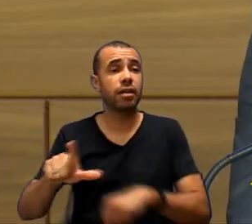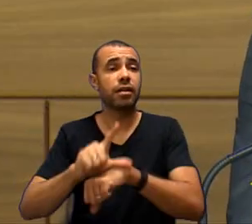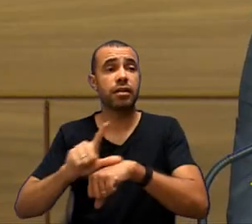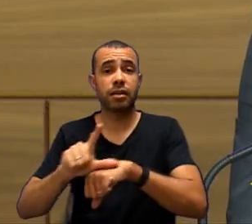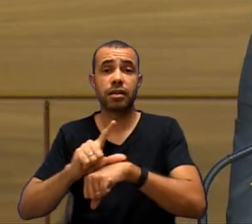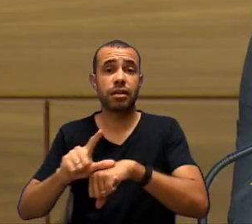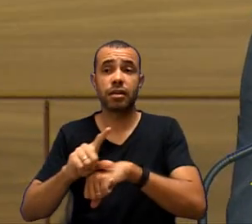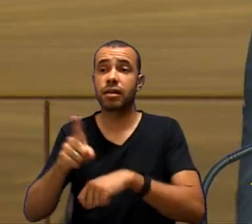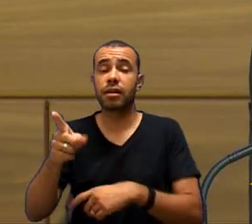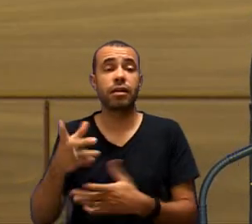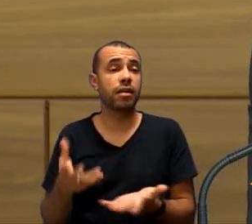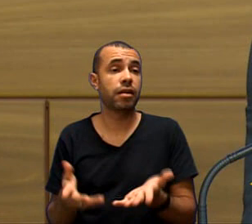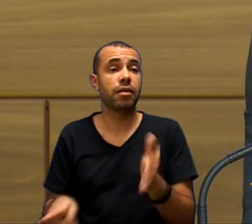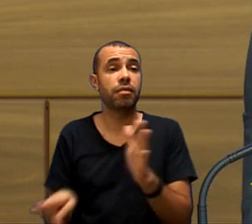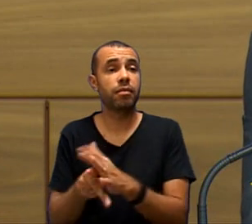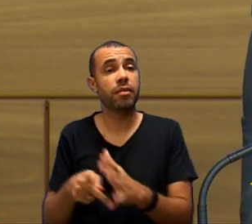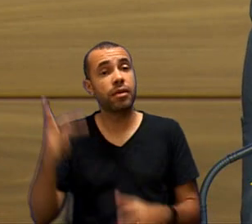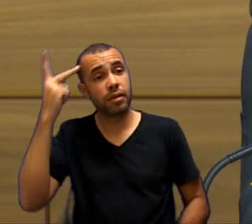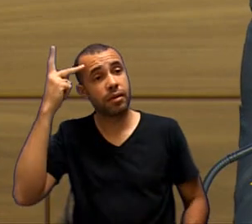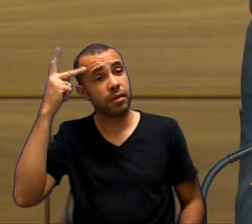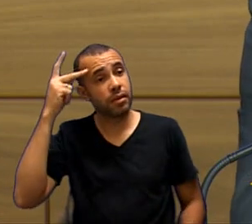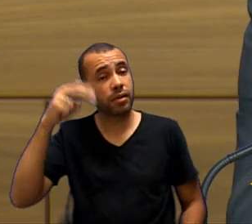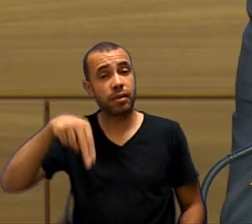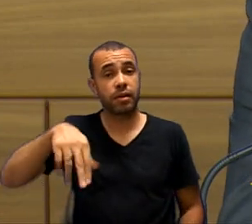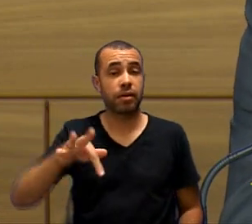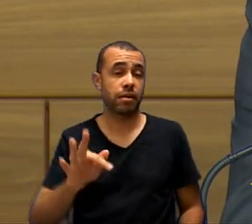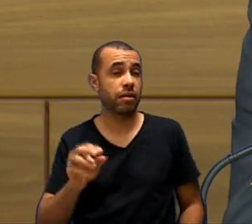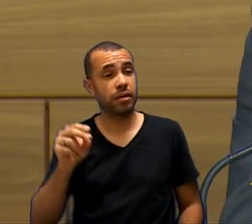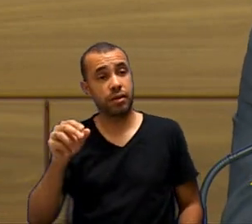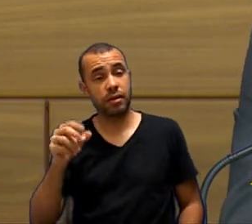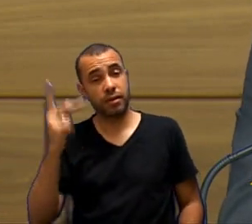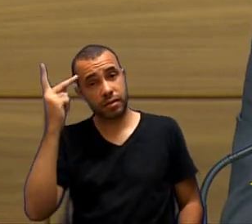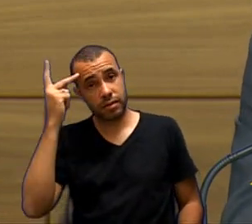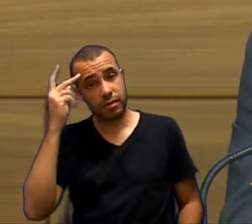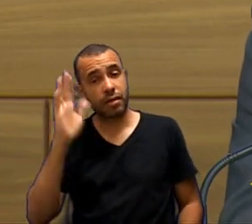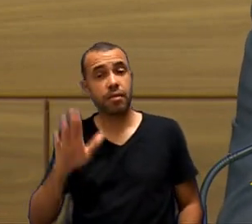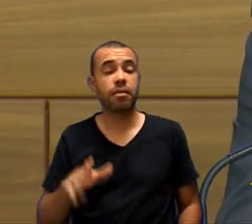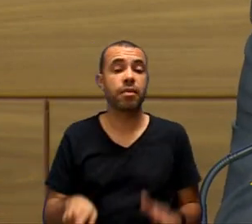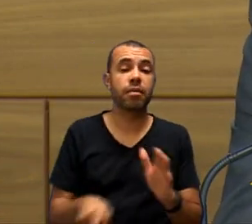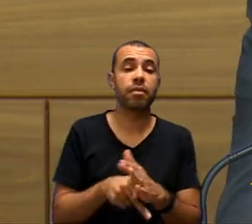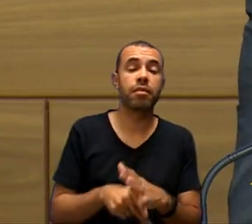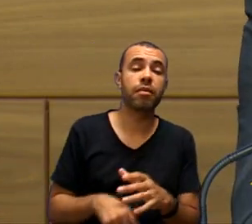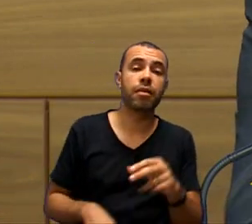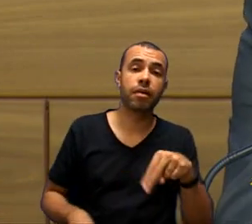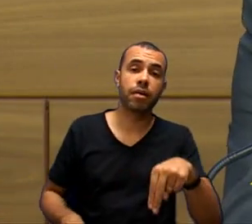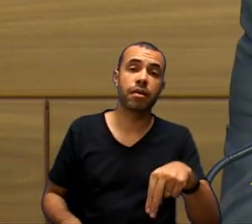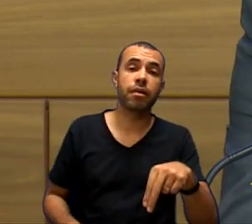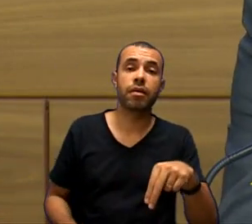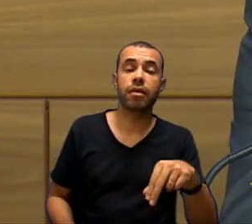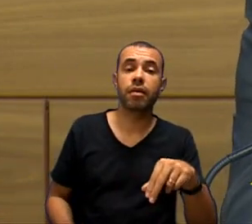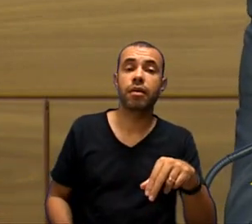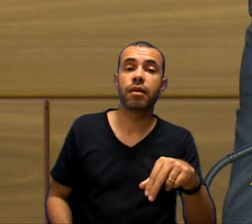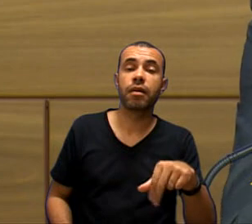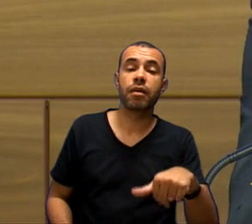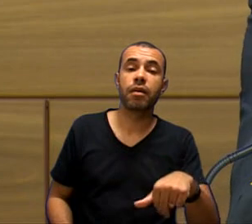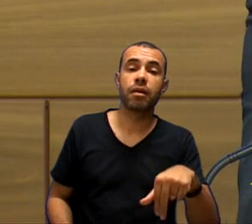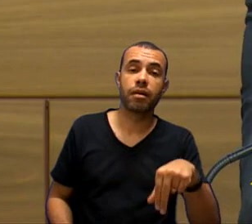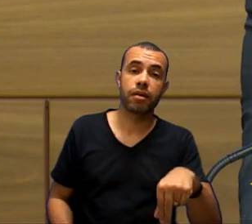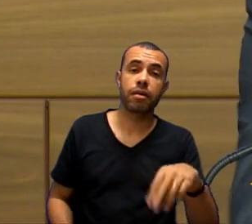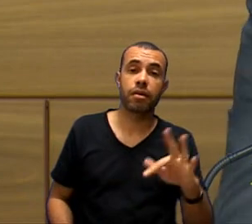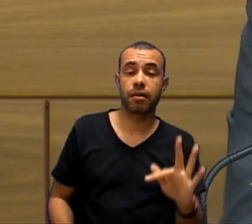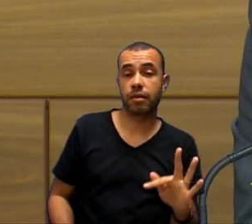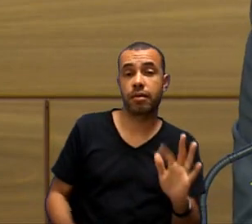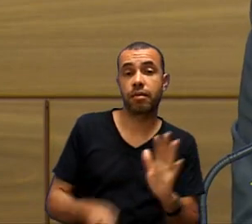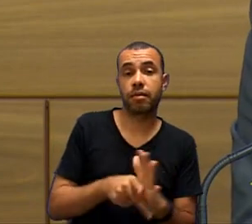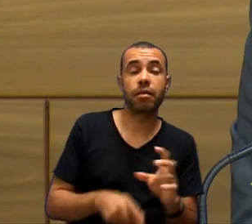fiscal paulista, porque ele é de consumo. E o que eu faço para participar da nota fiscal? A nota fiscal sorocabana é sobre serviço. É nota fiscal de prestação